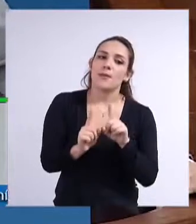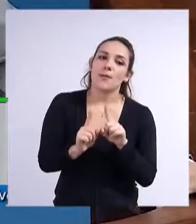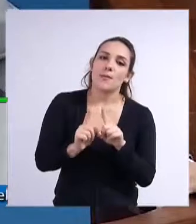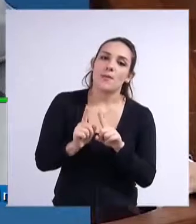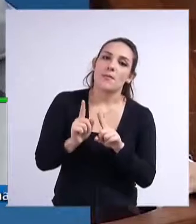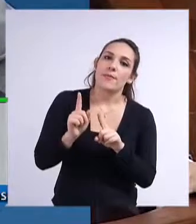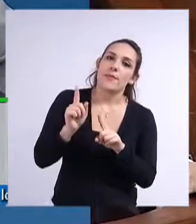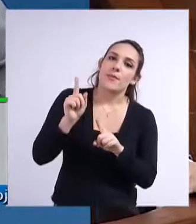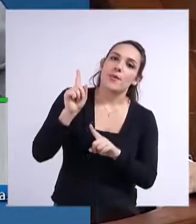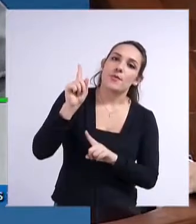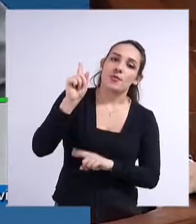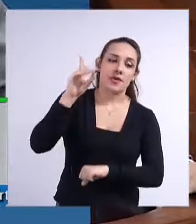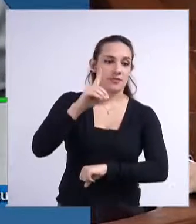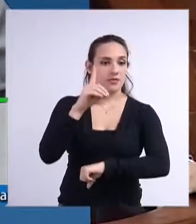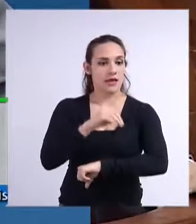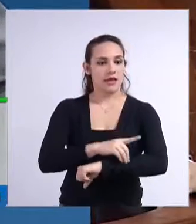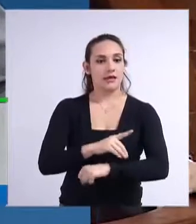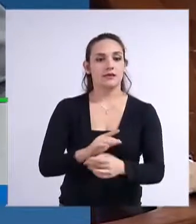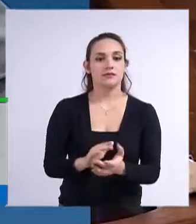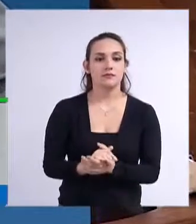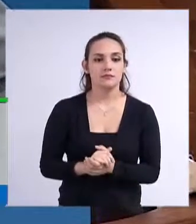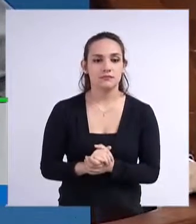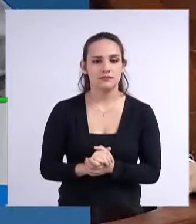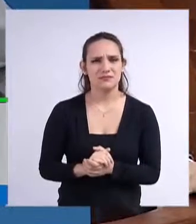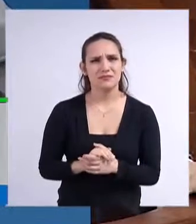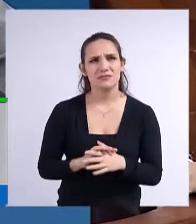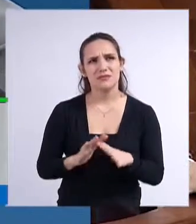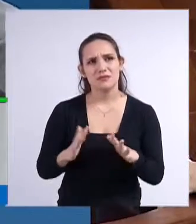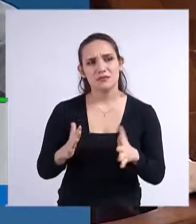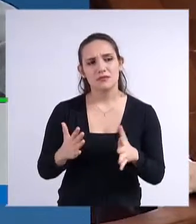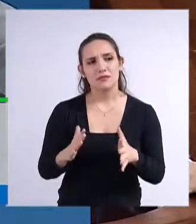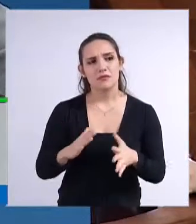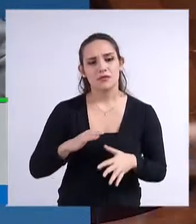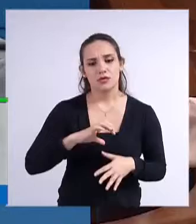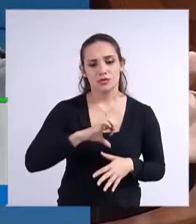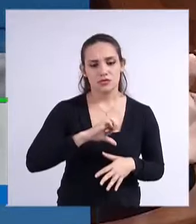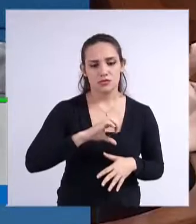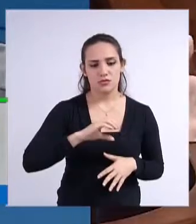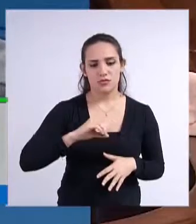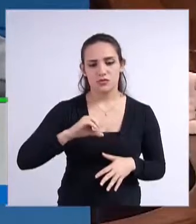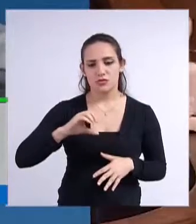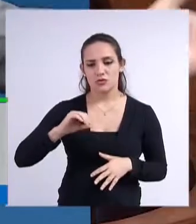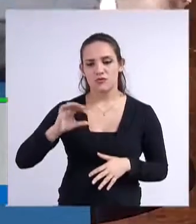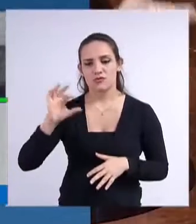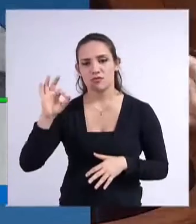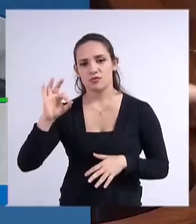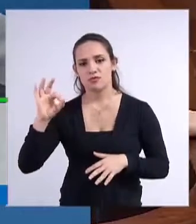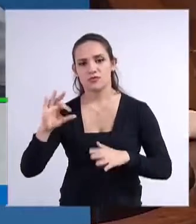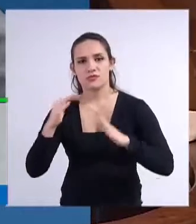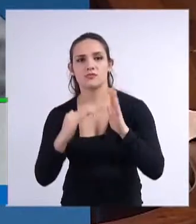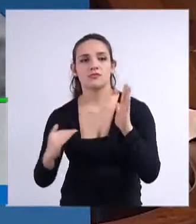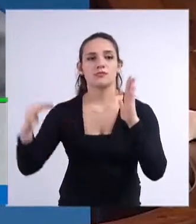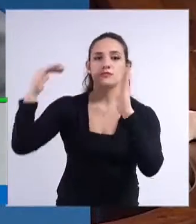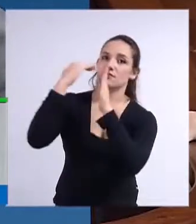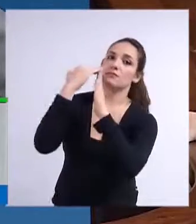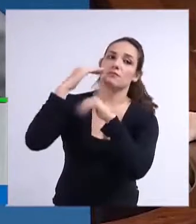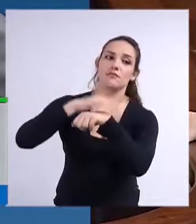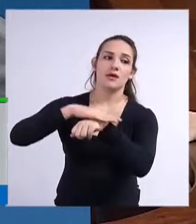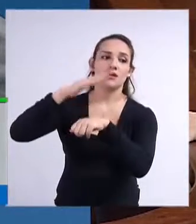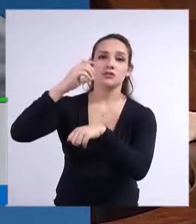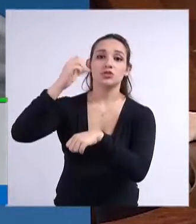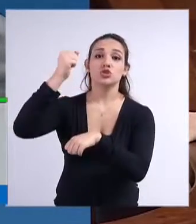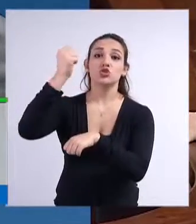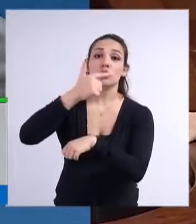de dengue. Nós aumentamos mais de 900% em relação ao